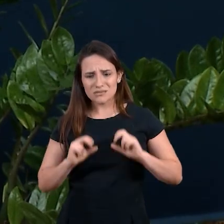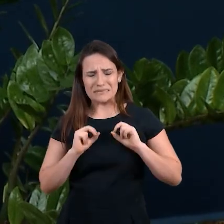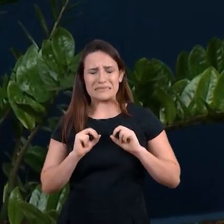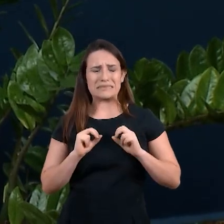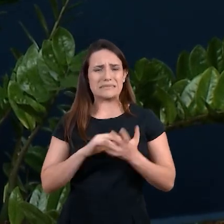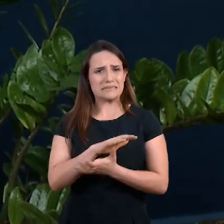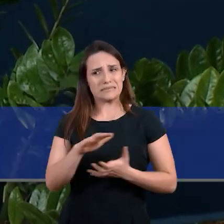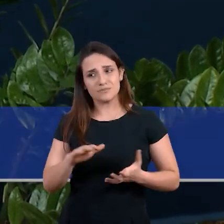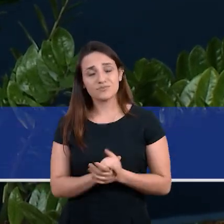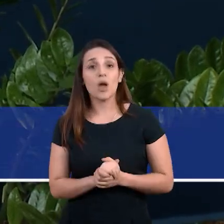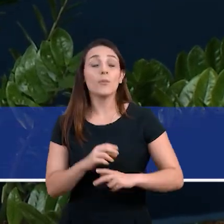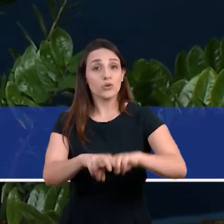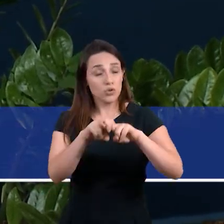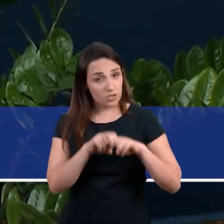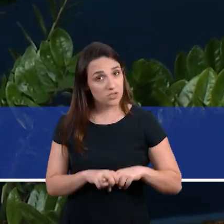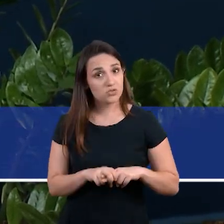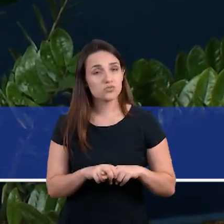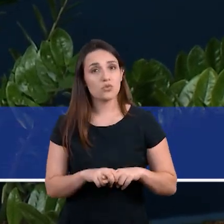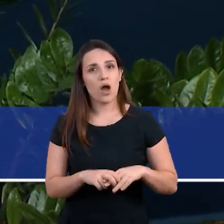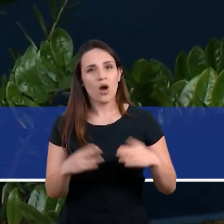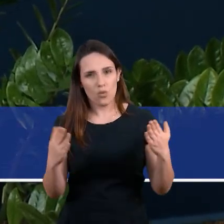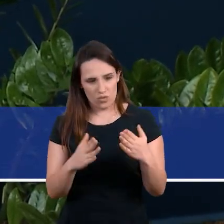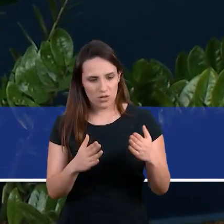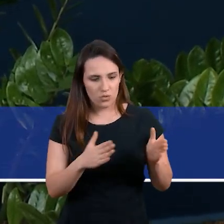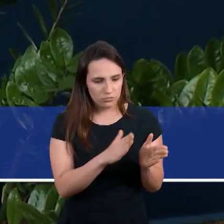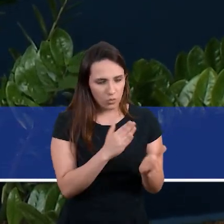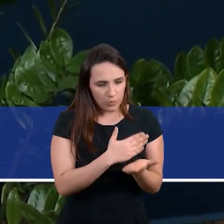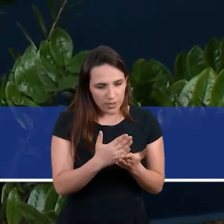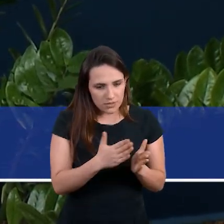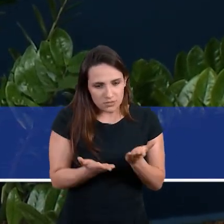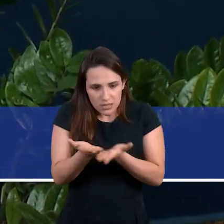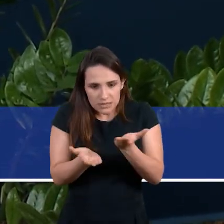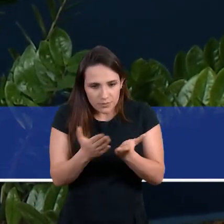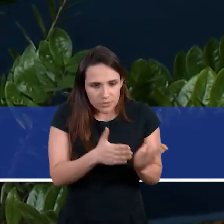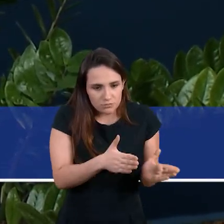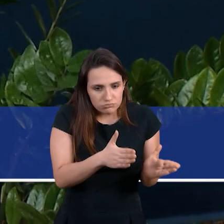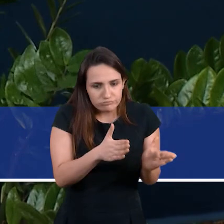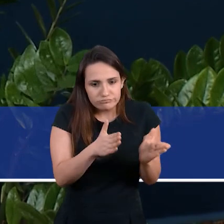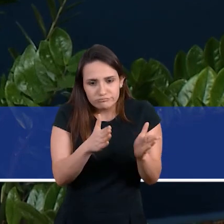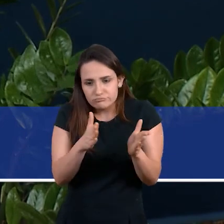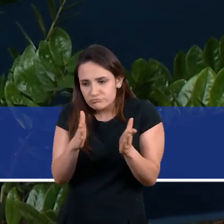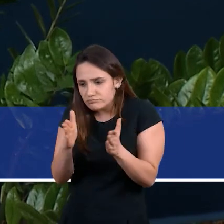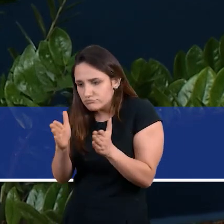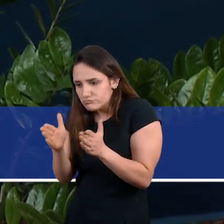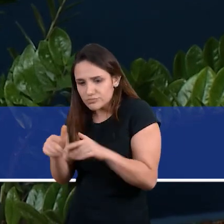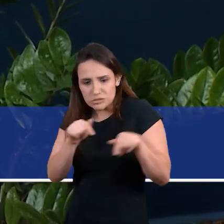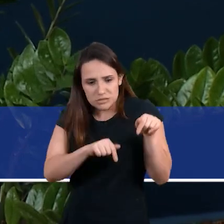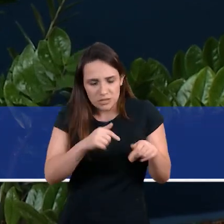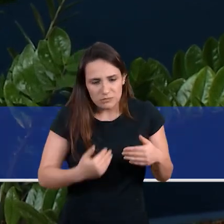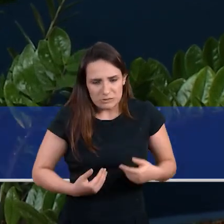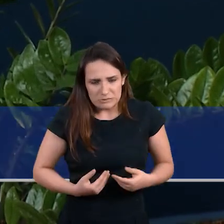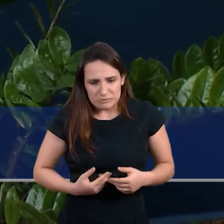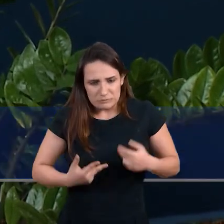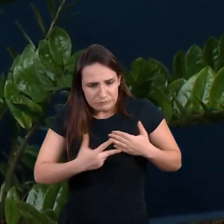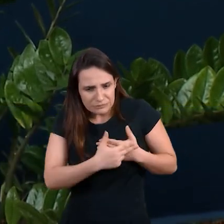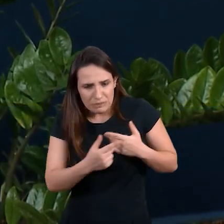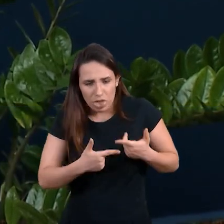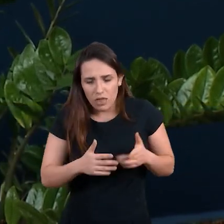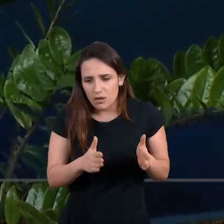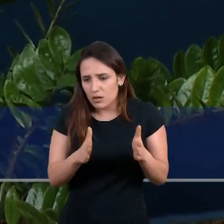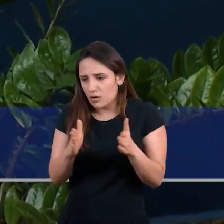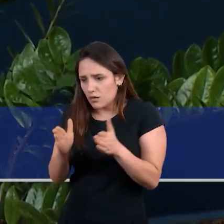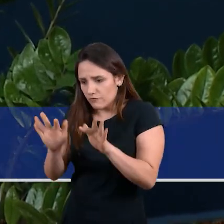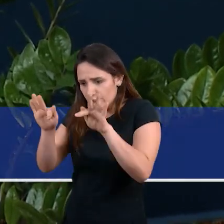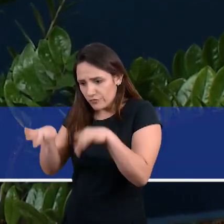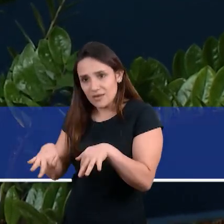reconstrução da mama para finalizar esse processo do tratamento com alegria, né?